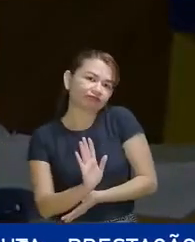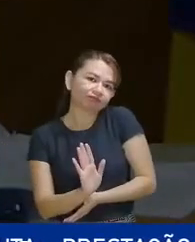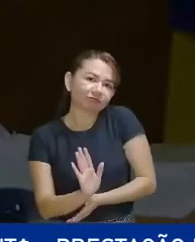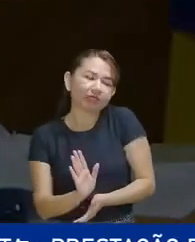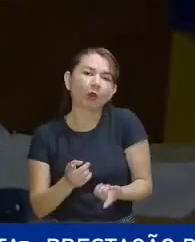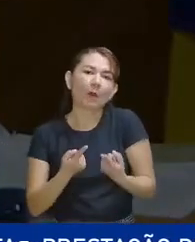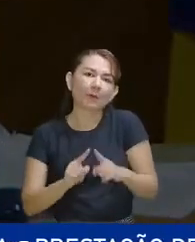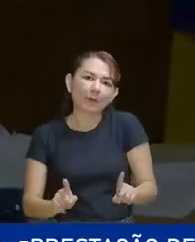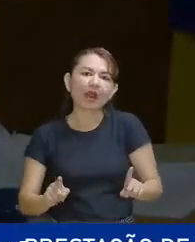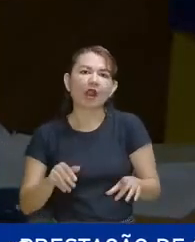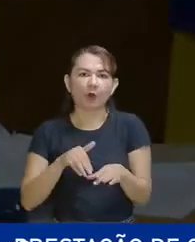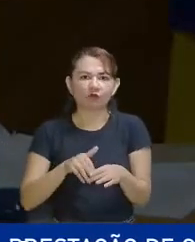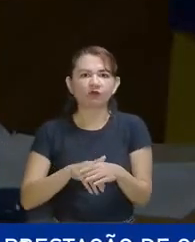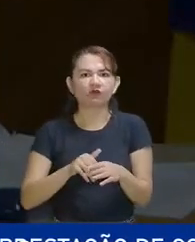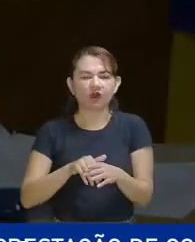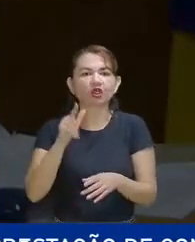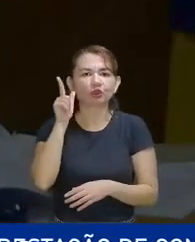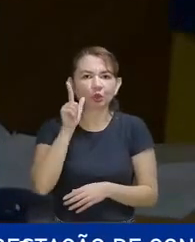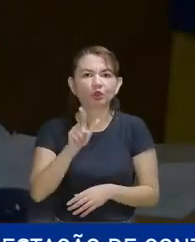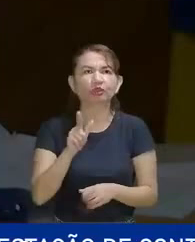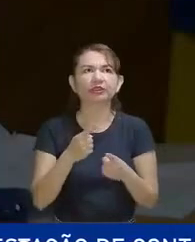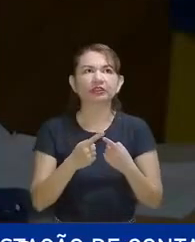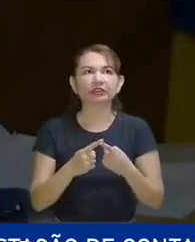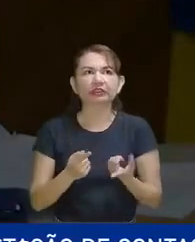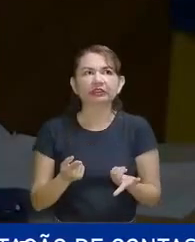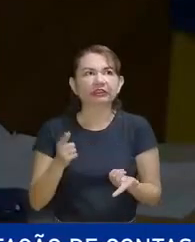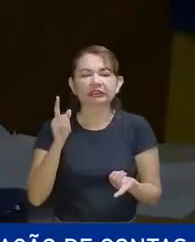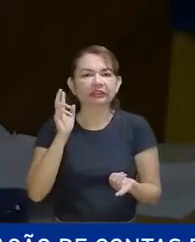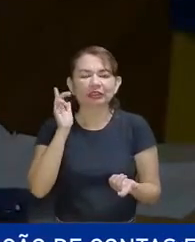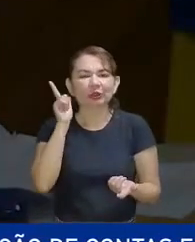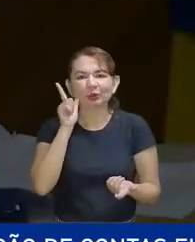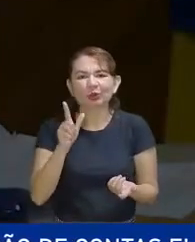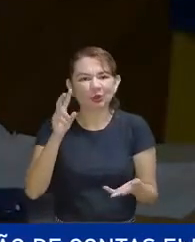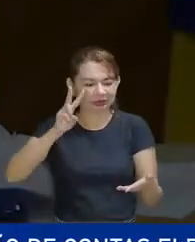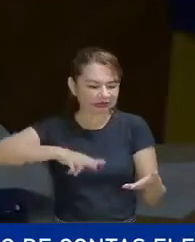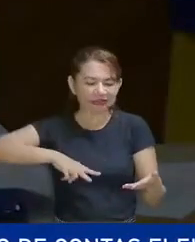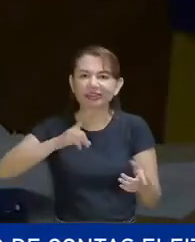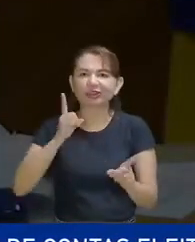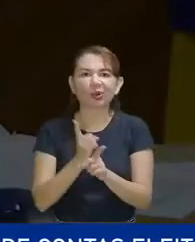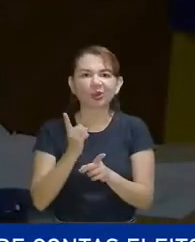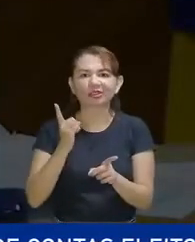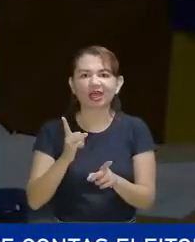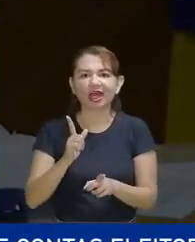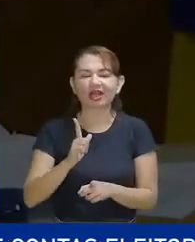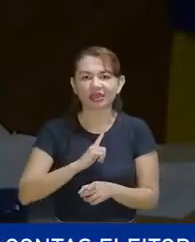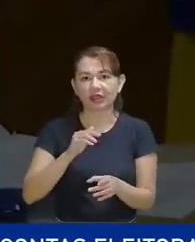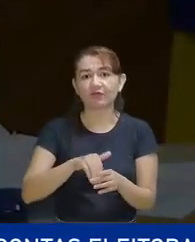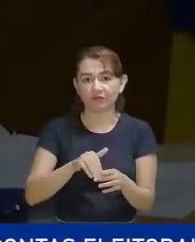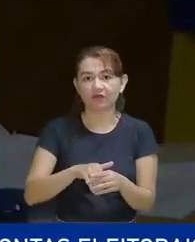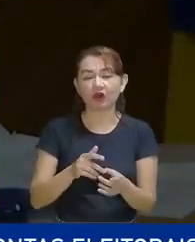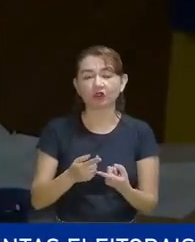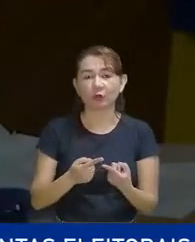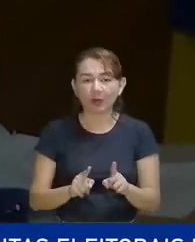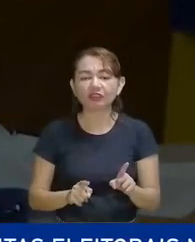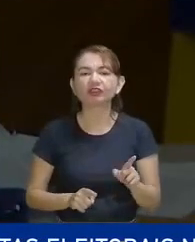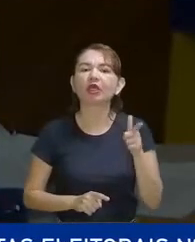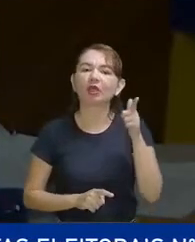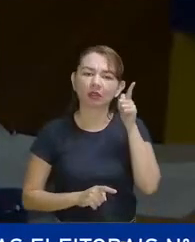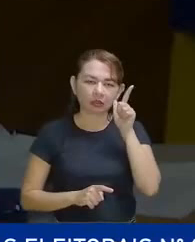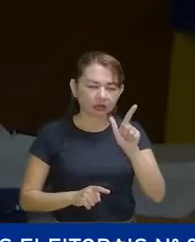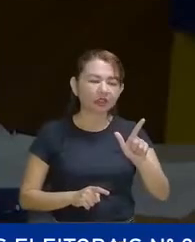elegeu, teve muitos votos, estava procurando aqui, mas não deu tempo de ver, porque ela teve muitos votos na eleição, mas não